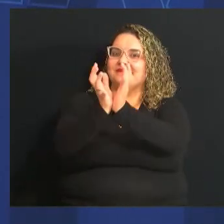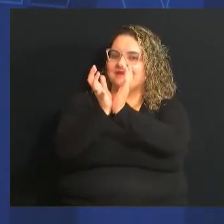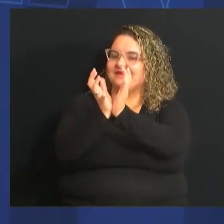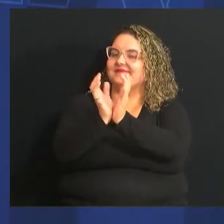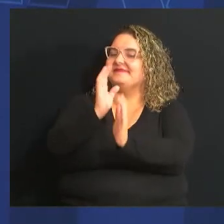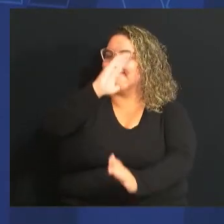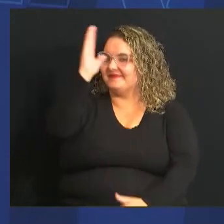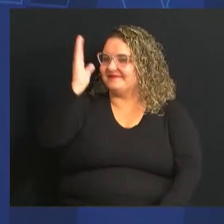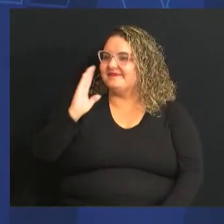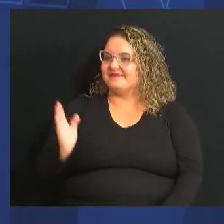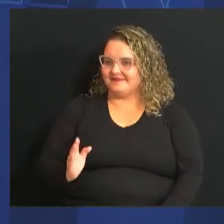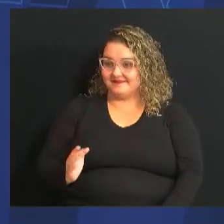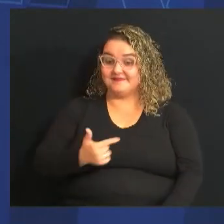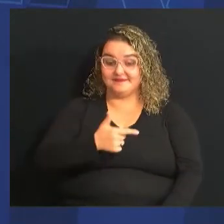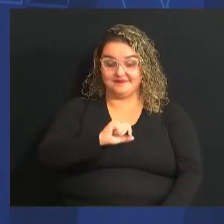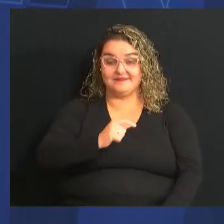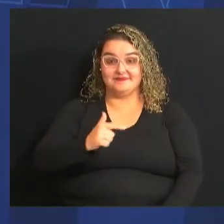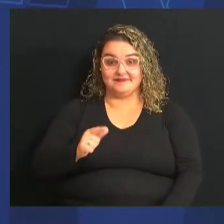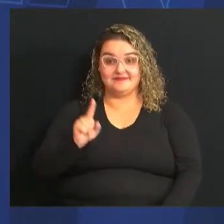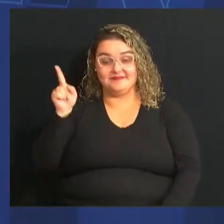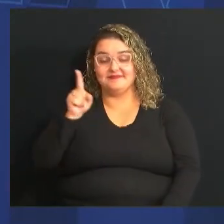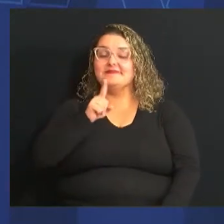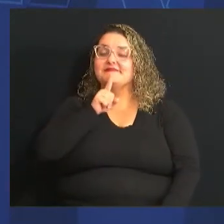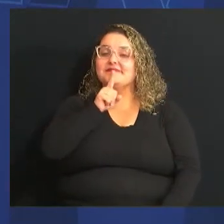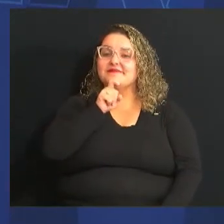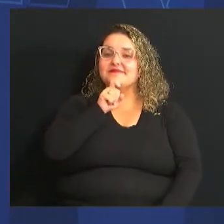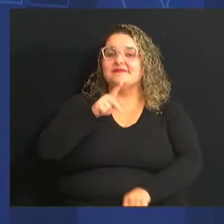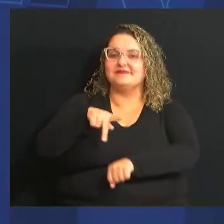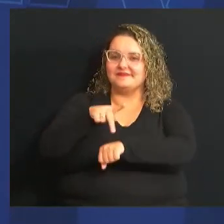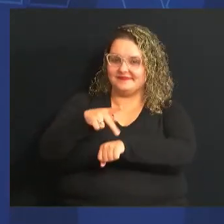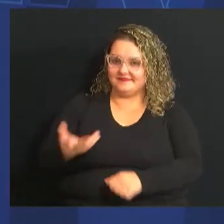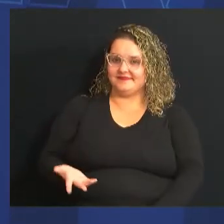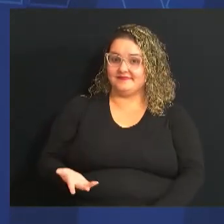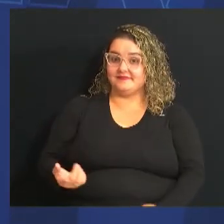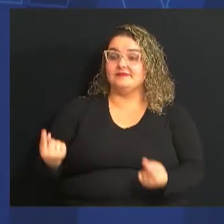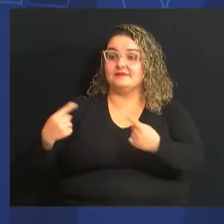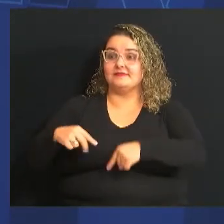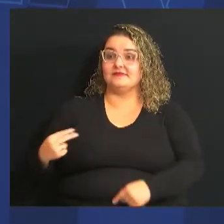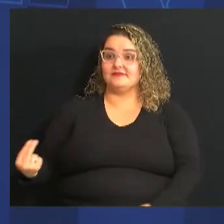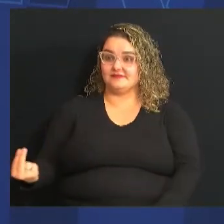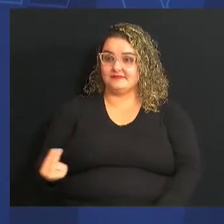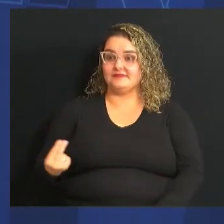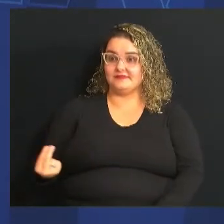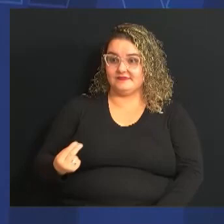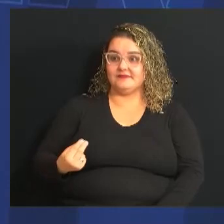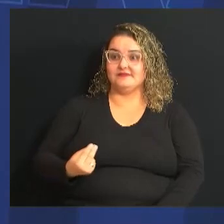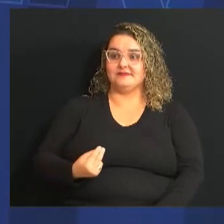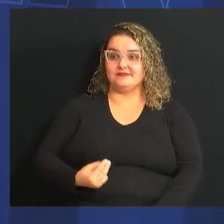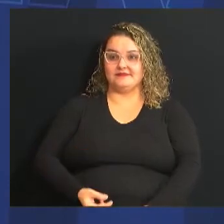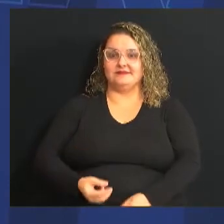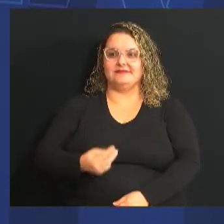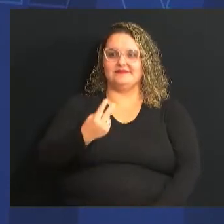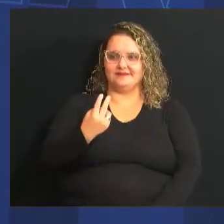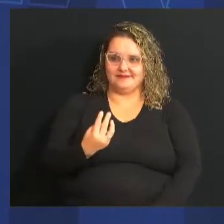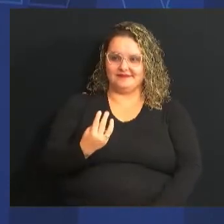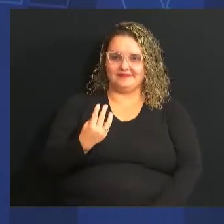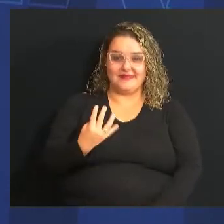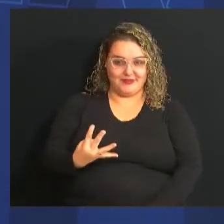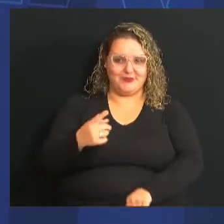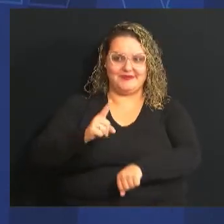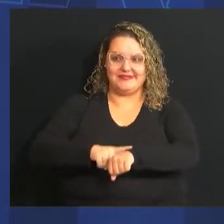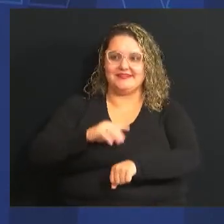série especial sobre histórias de ruas negras, você vai saber mais sobre a vida de Carlos Gomes e Luiz Gama.